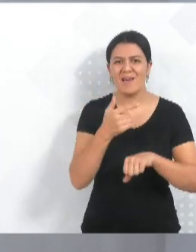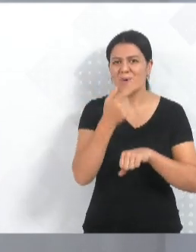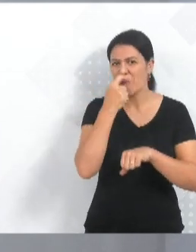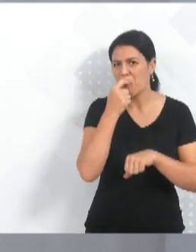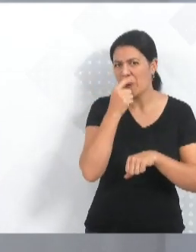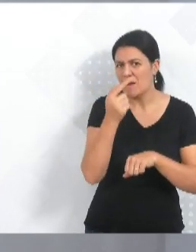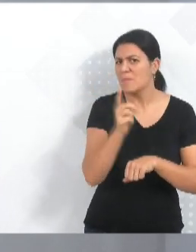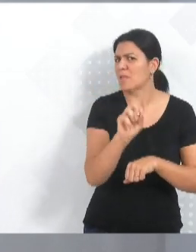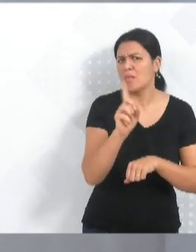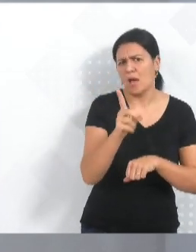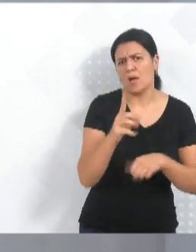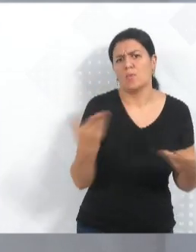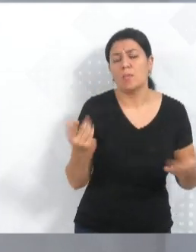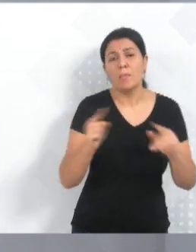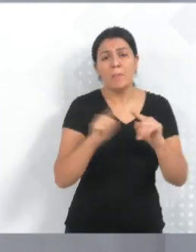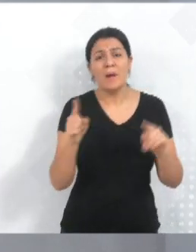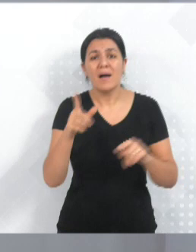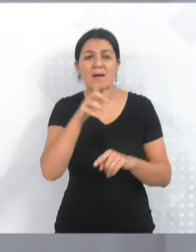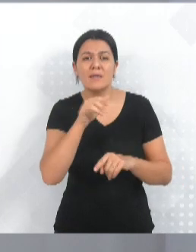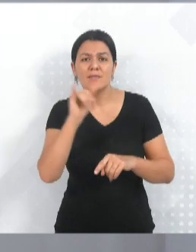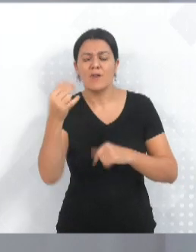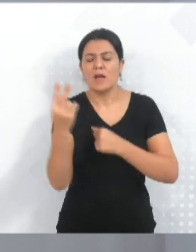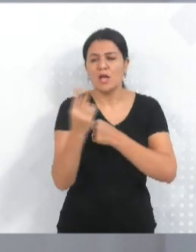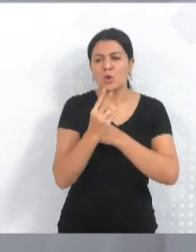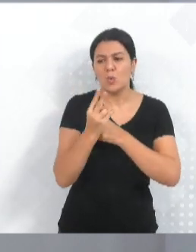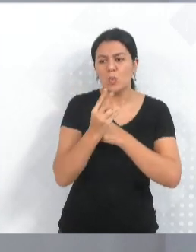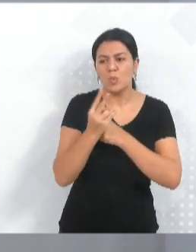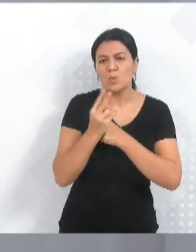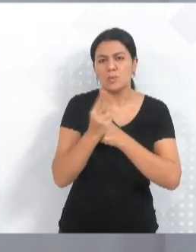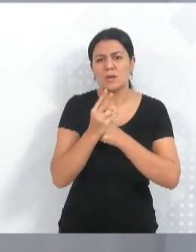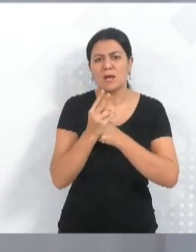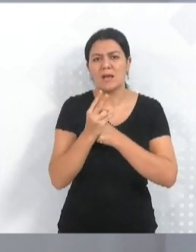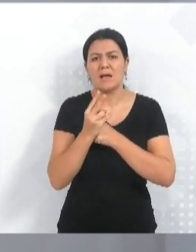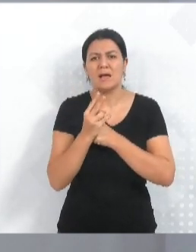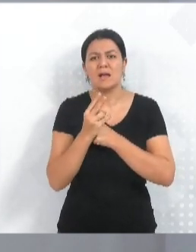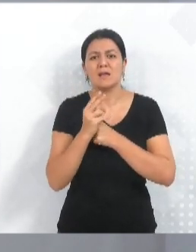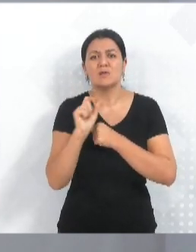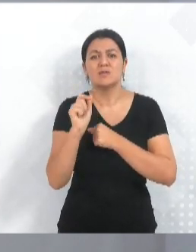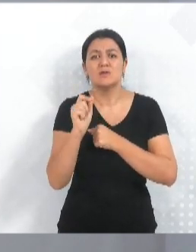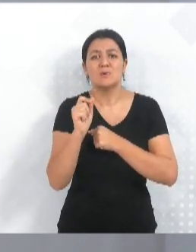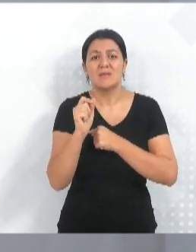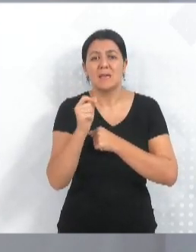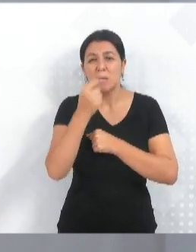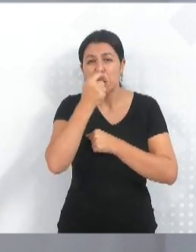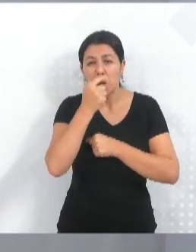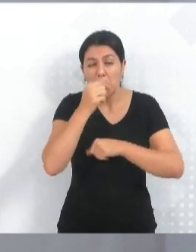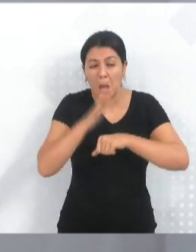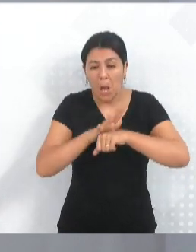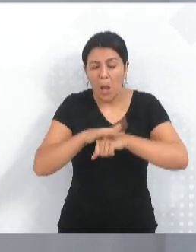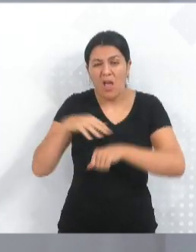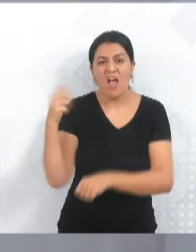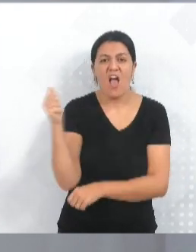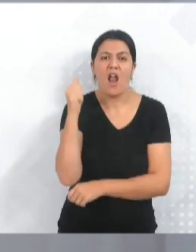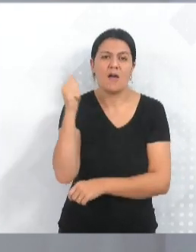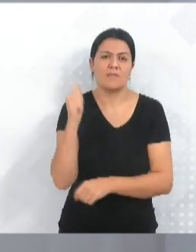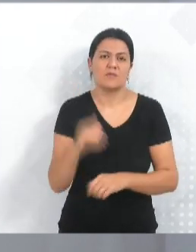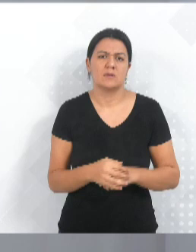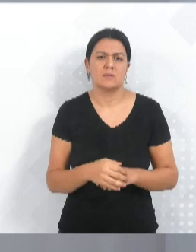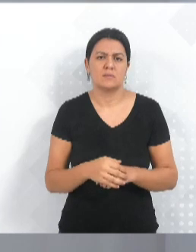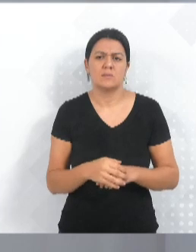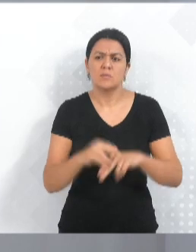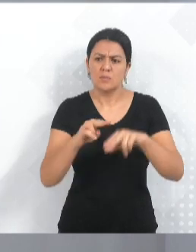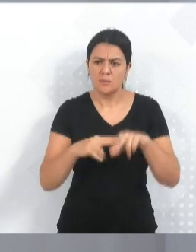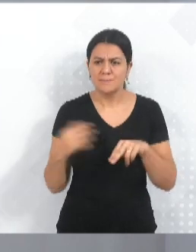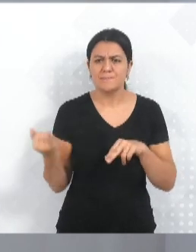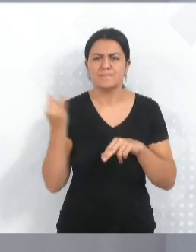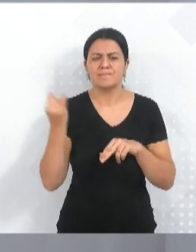gripado mas sim vai lhe proteger contra as formas graves da doença e isso é muito importante principalmente